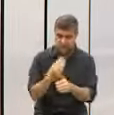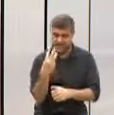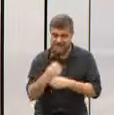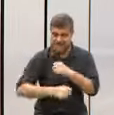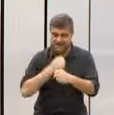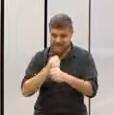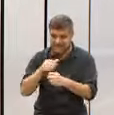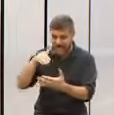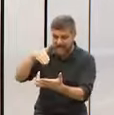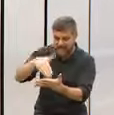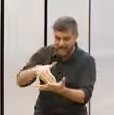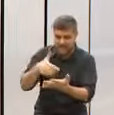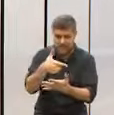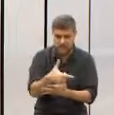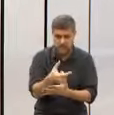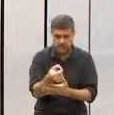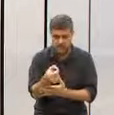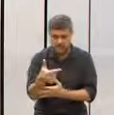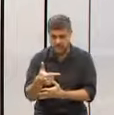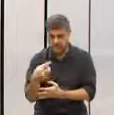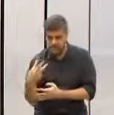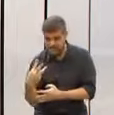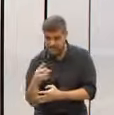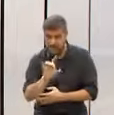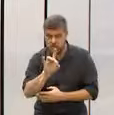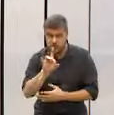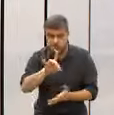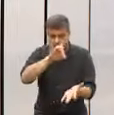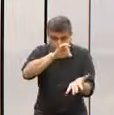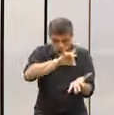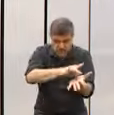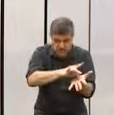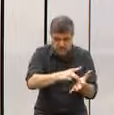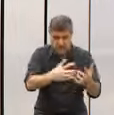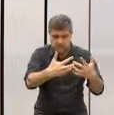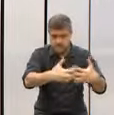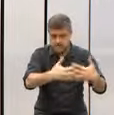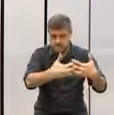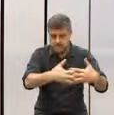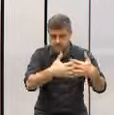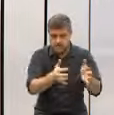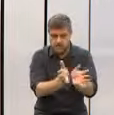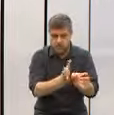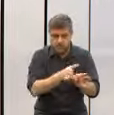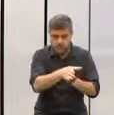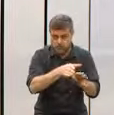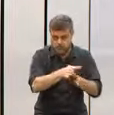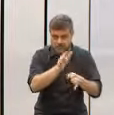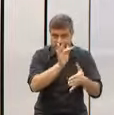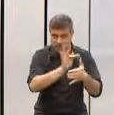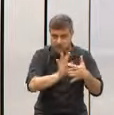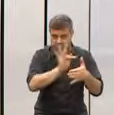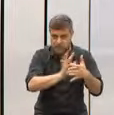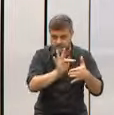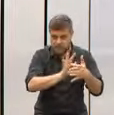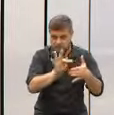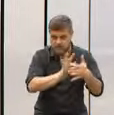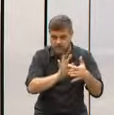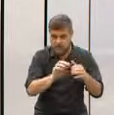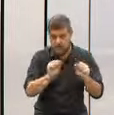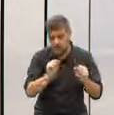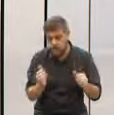triênio 2020-2023. Apenas os titulares exercem as funções de conselheiro e são